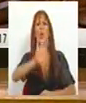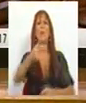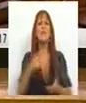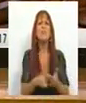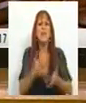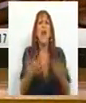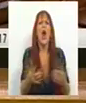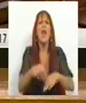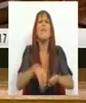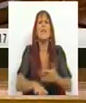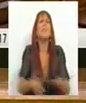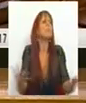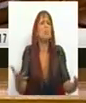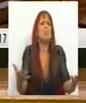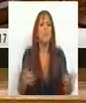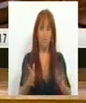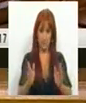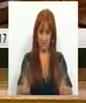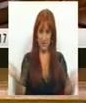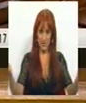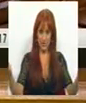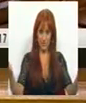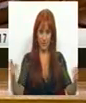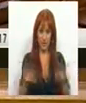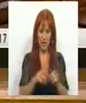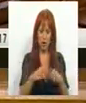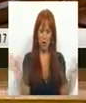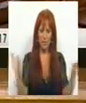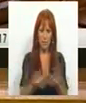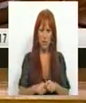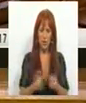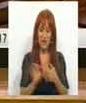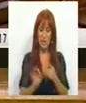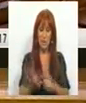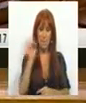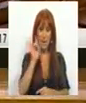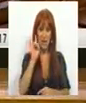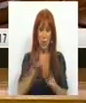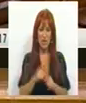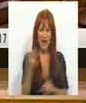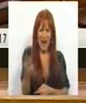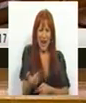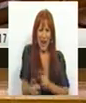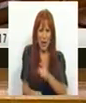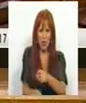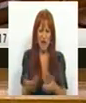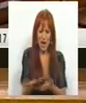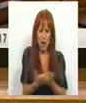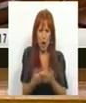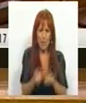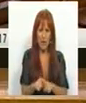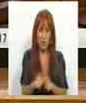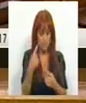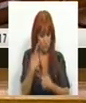O que é que o país precisava de fazer? Precisava de resolver os elementos principais de fragilidade económica